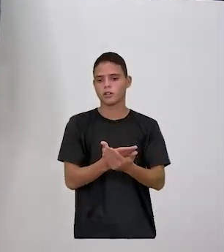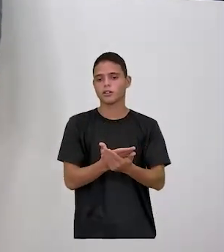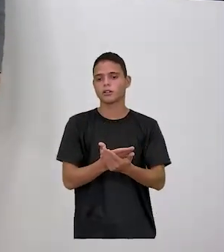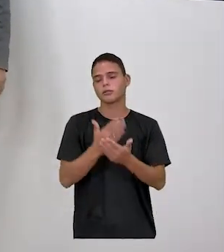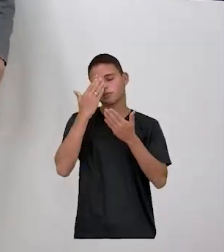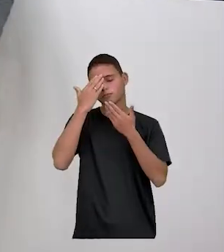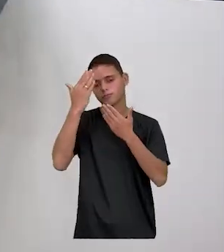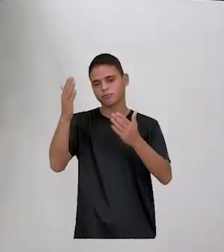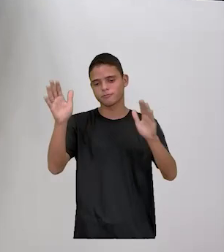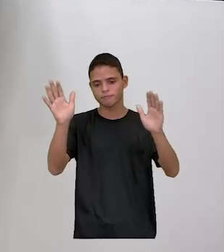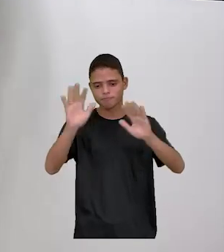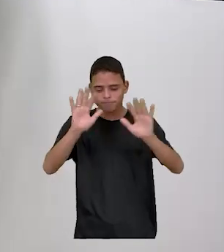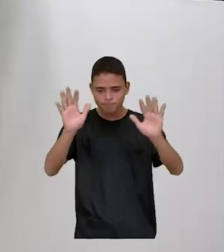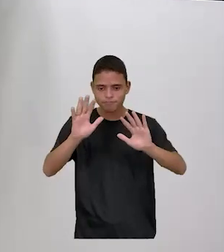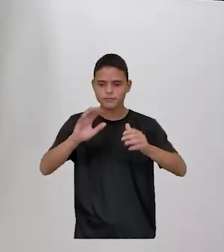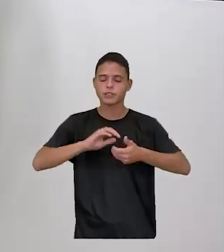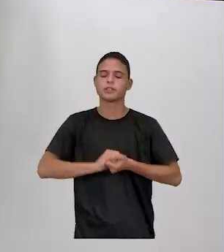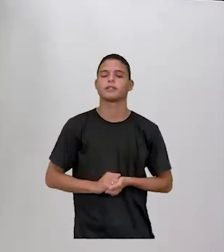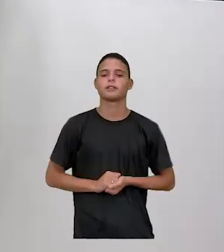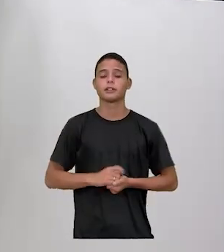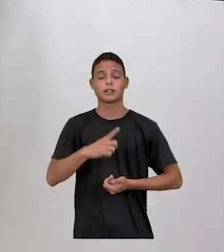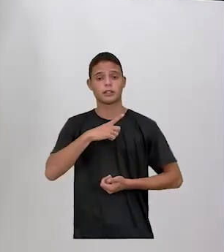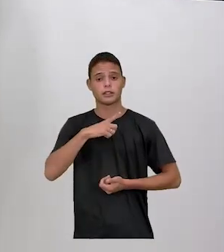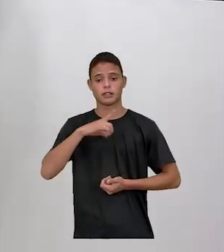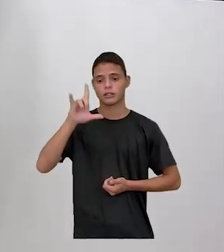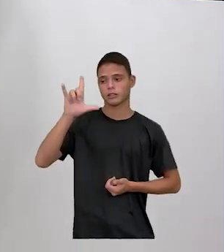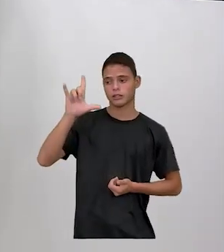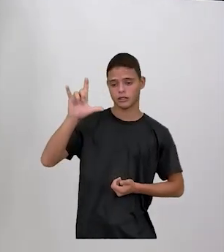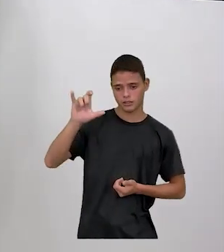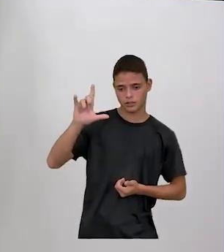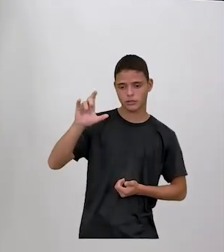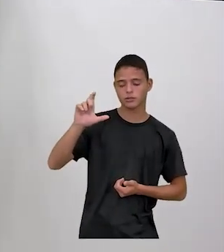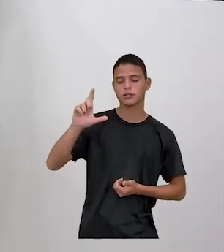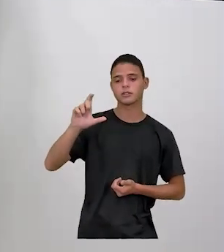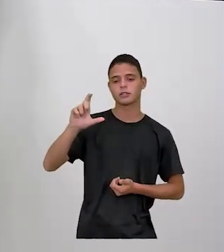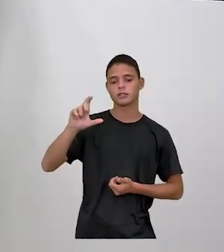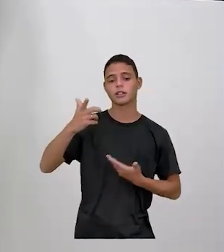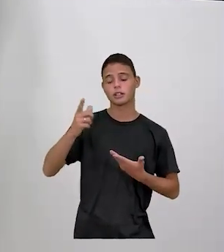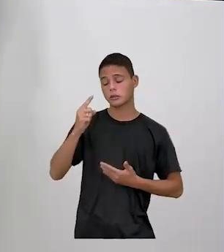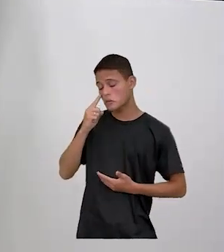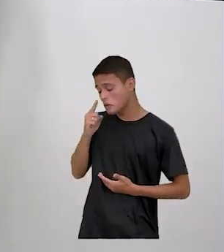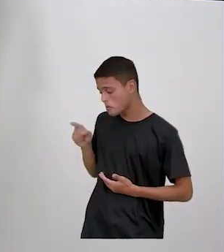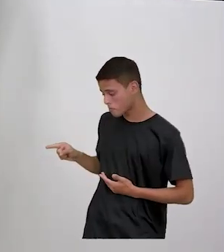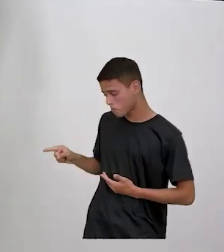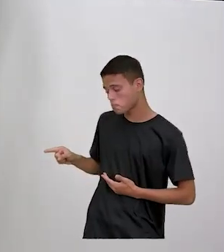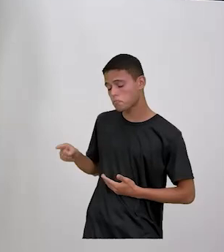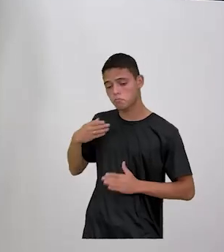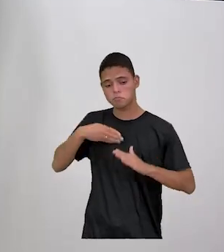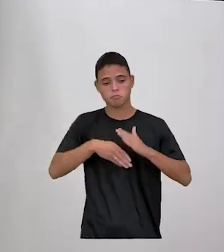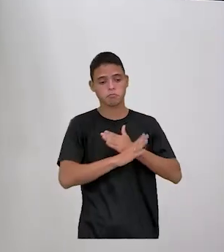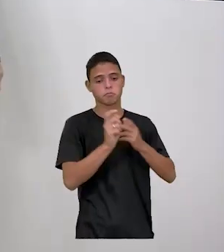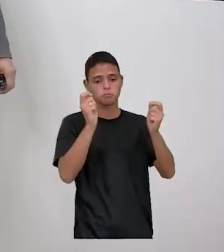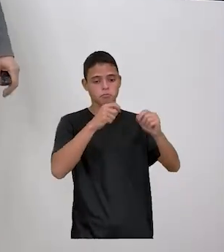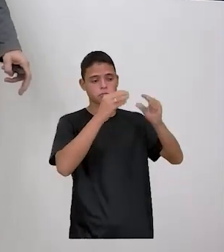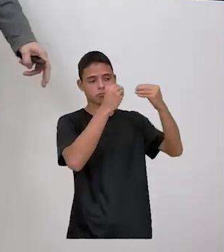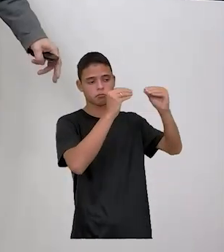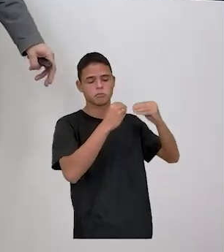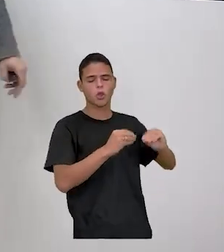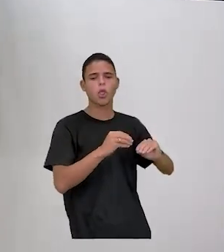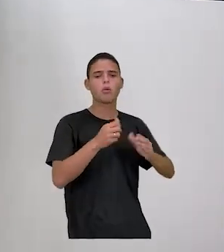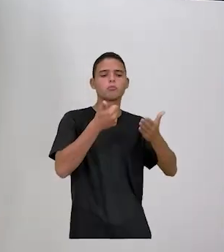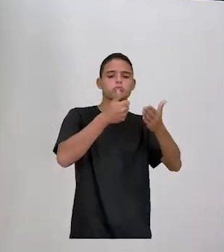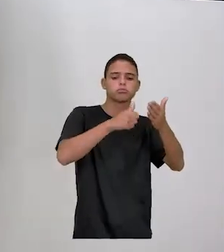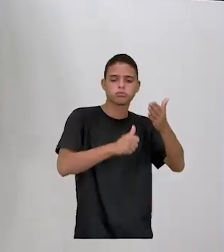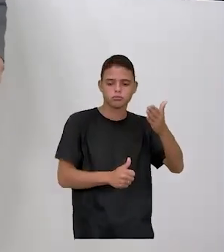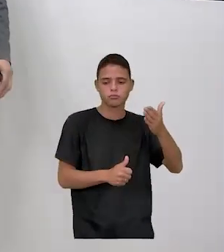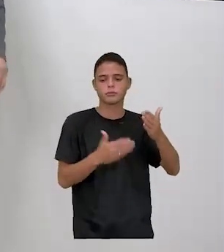foi um prazer. Converse conosco, Língua Portuguesa, CMSP_EM e também no link que vai aparecer na tela daqui a pouquinho para você dizer o que você achou da nossa